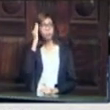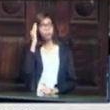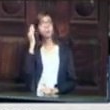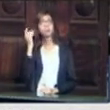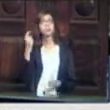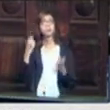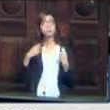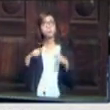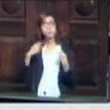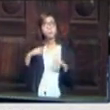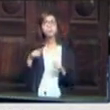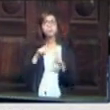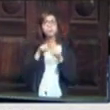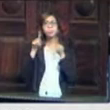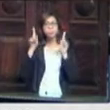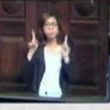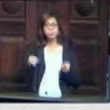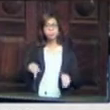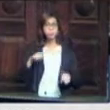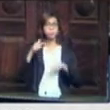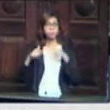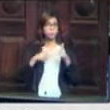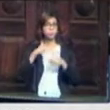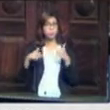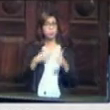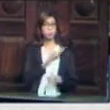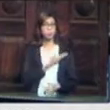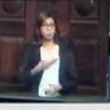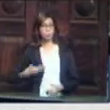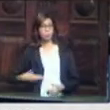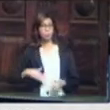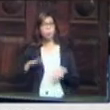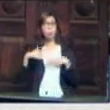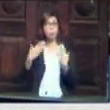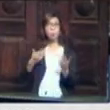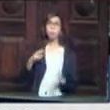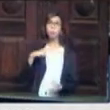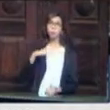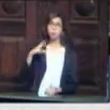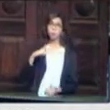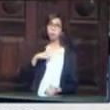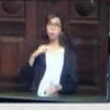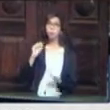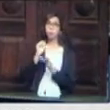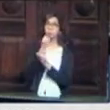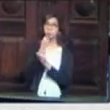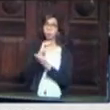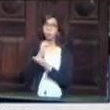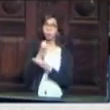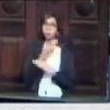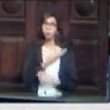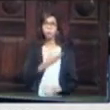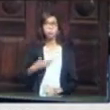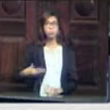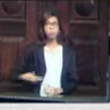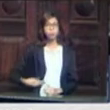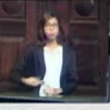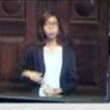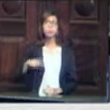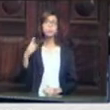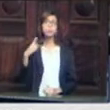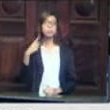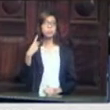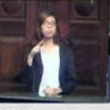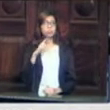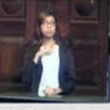devido aos servidores públicos, em particular da segurança pública, uma majoração em doses lentas